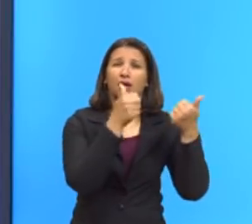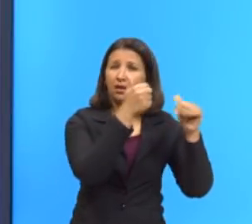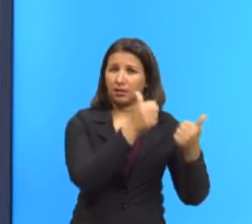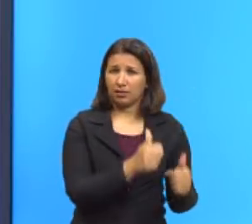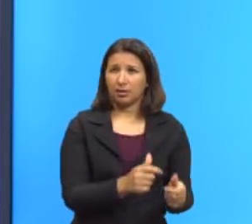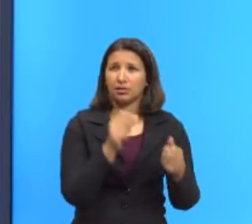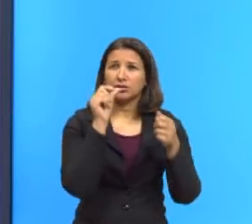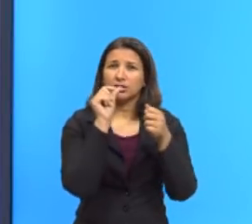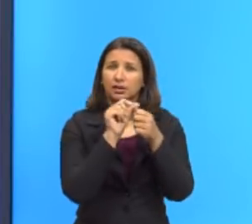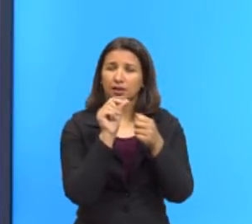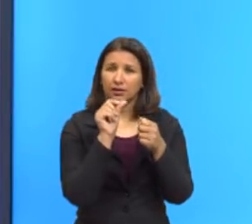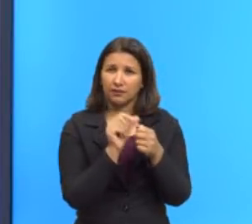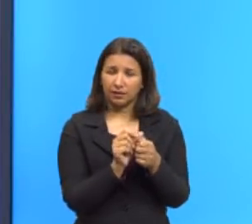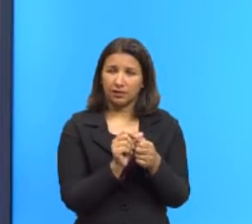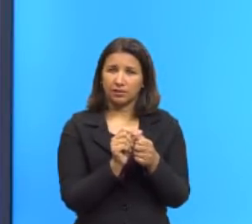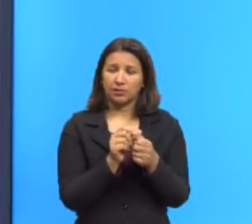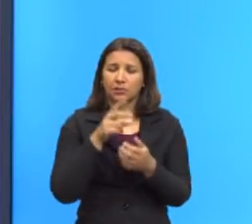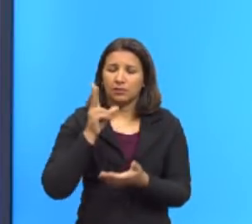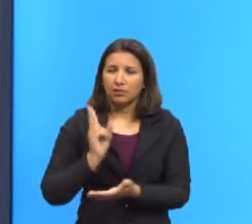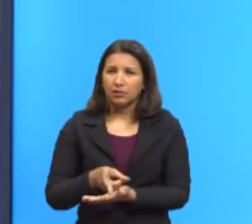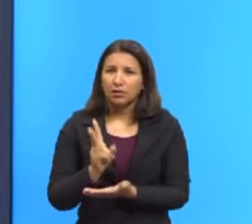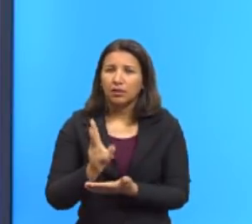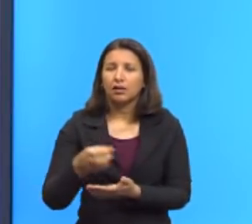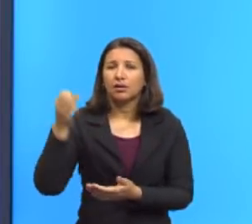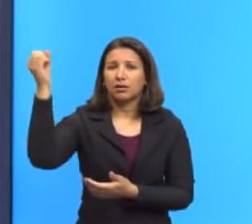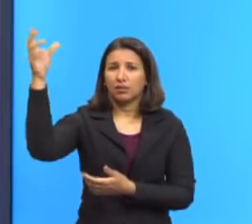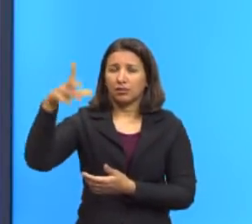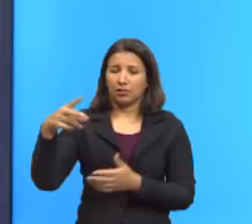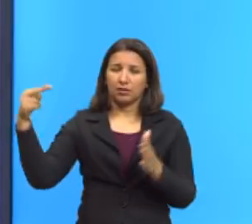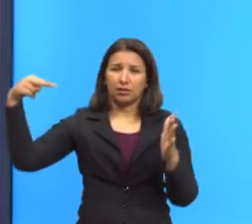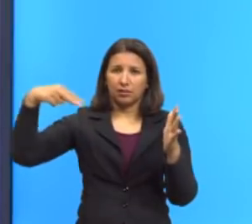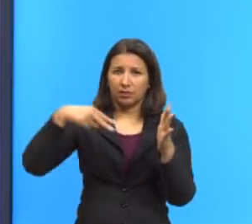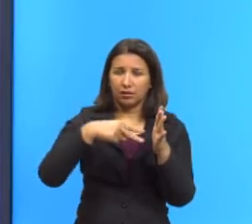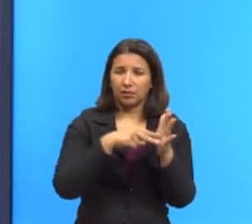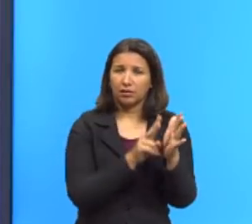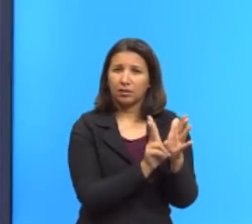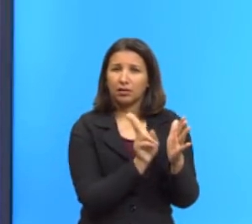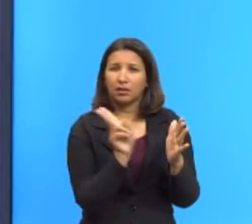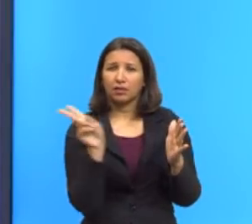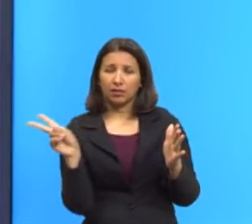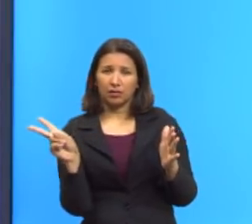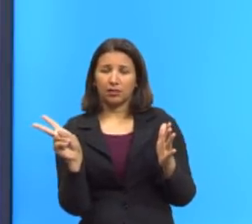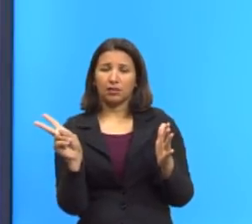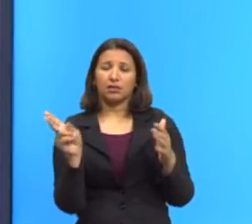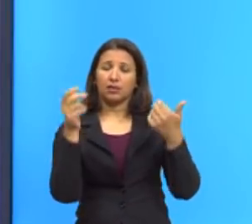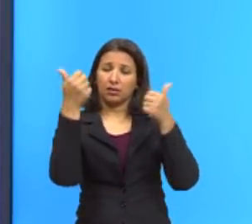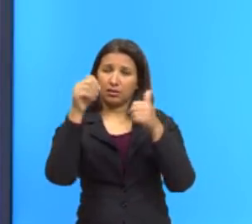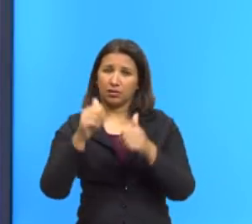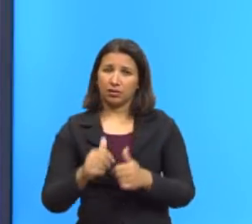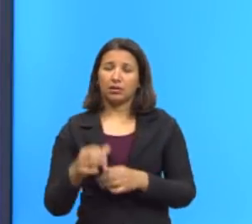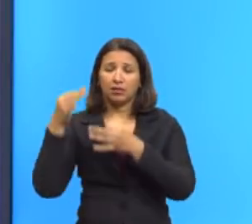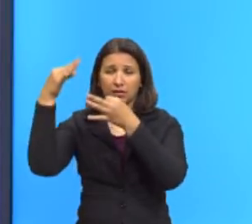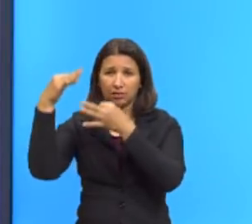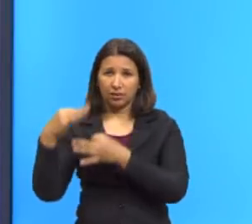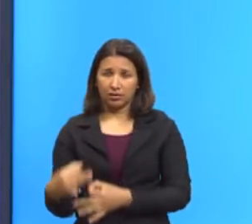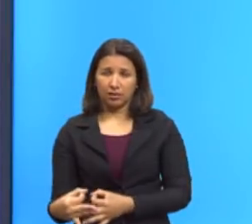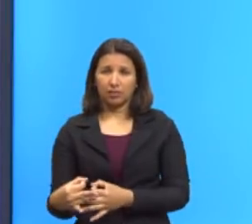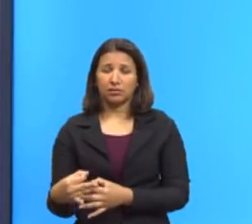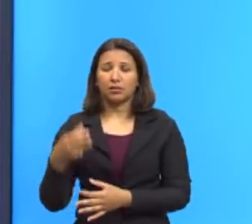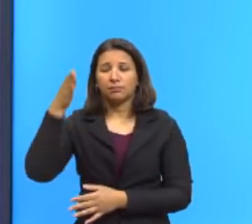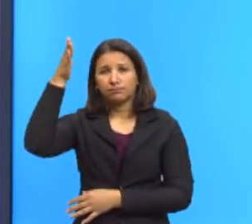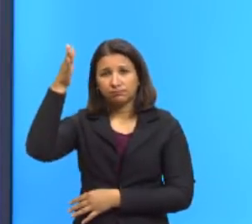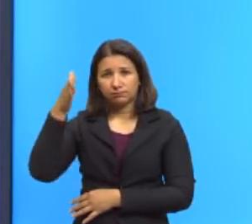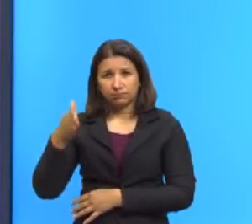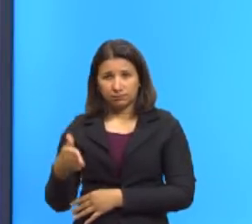pelo prolongamento dos raios refletidos, que é uma imagem direita, está em pé, é uma